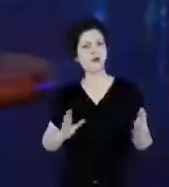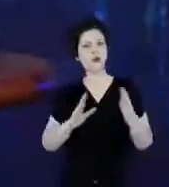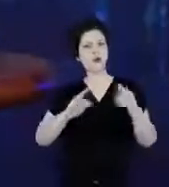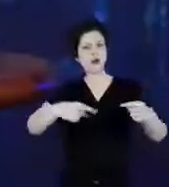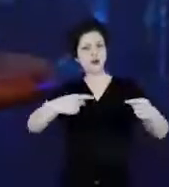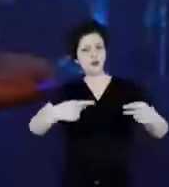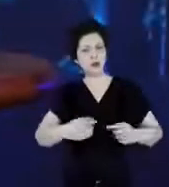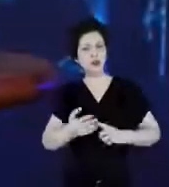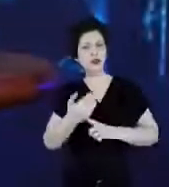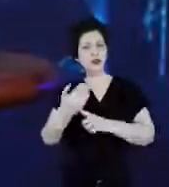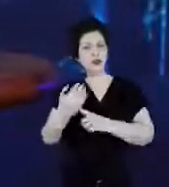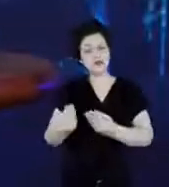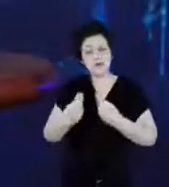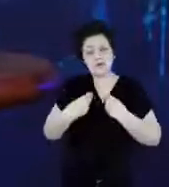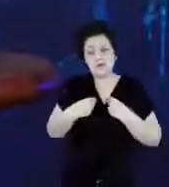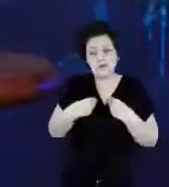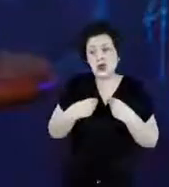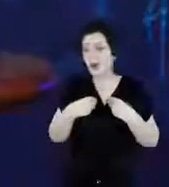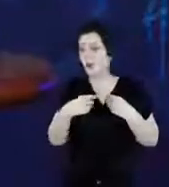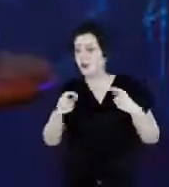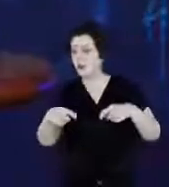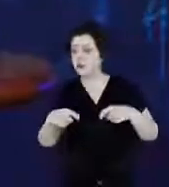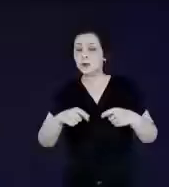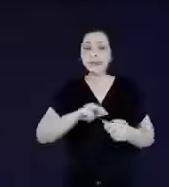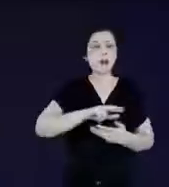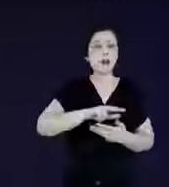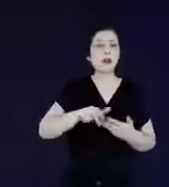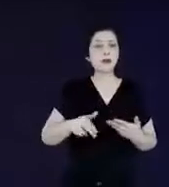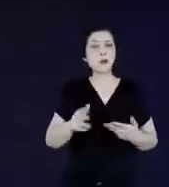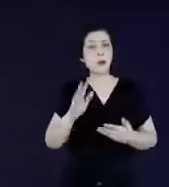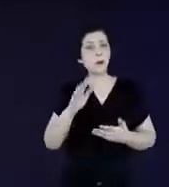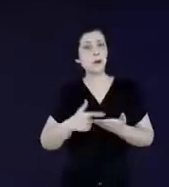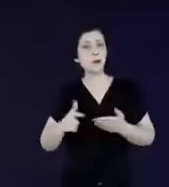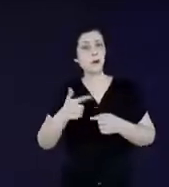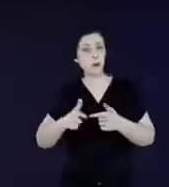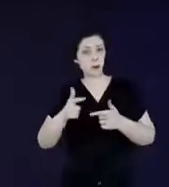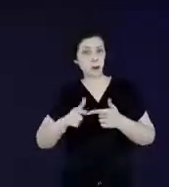pode nos ofertar para resolver os problemas.